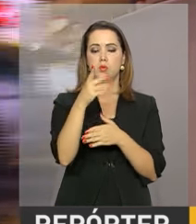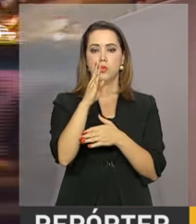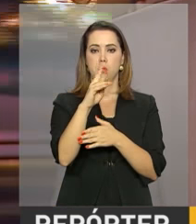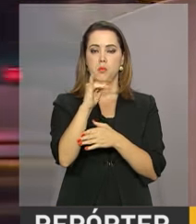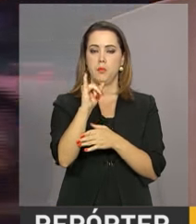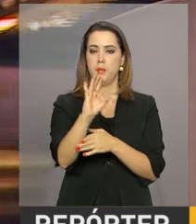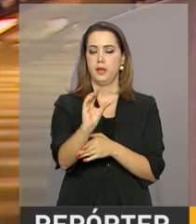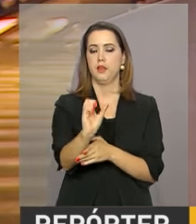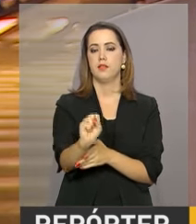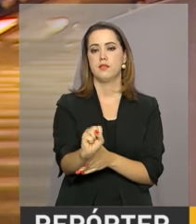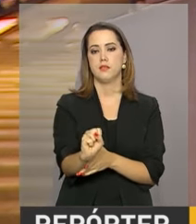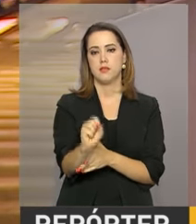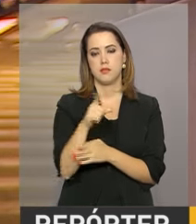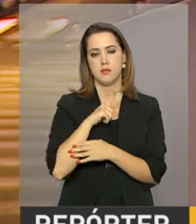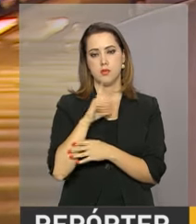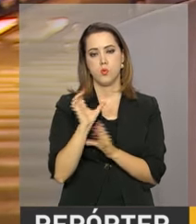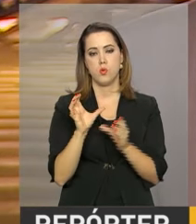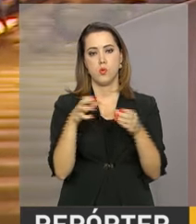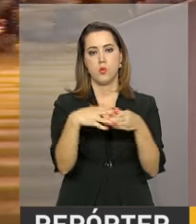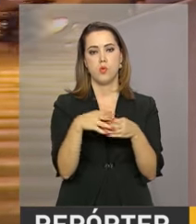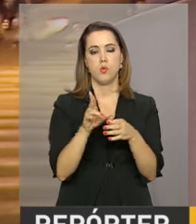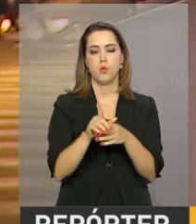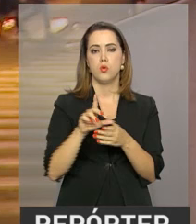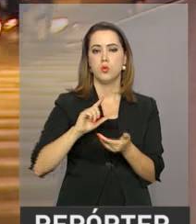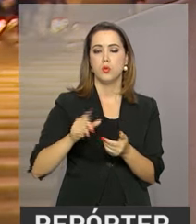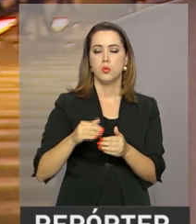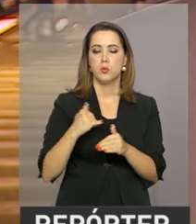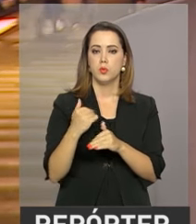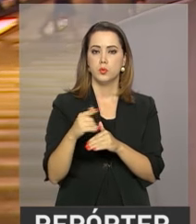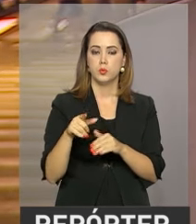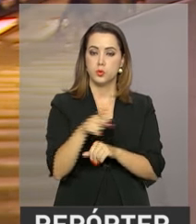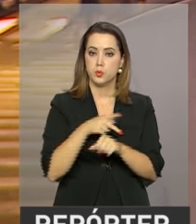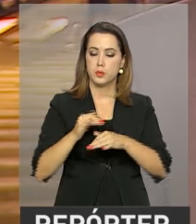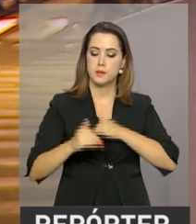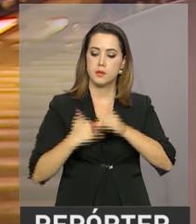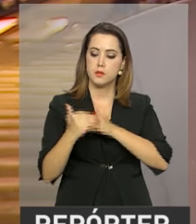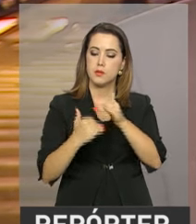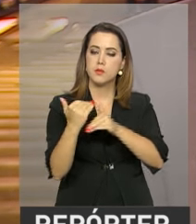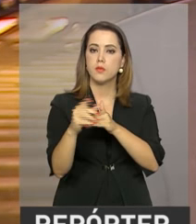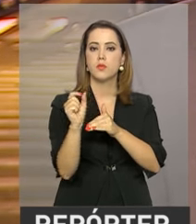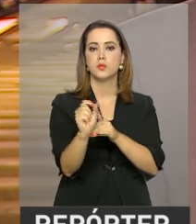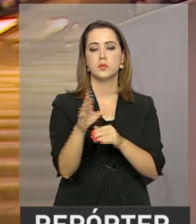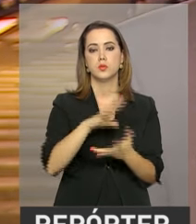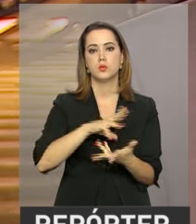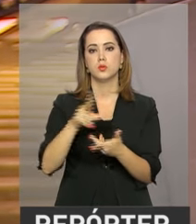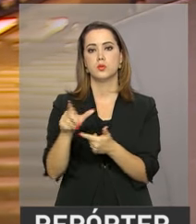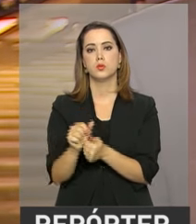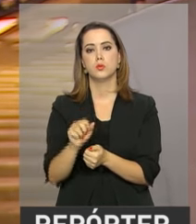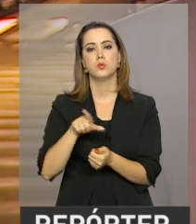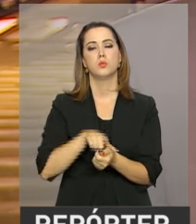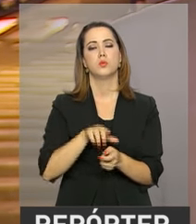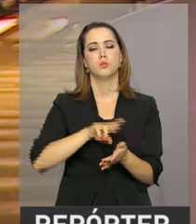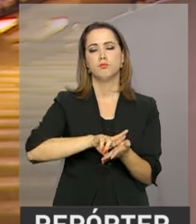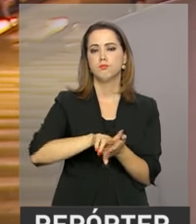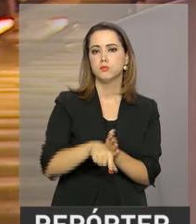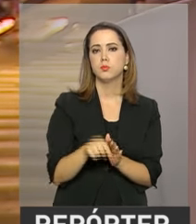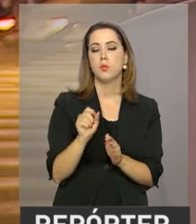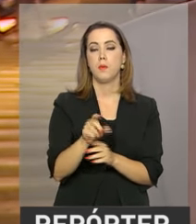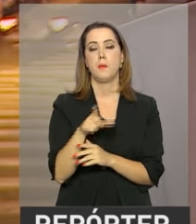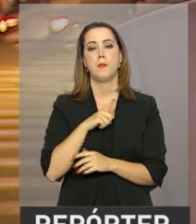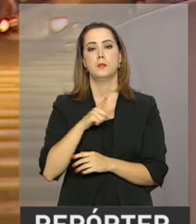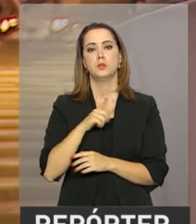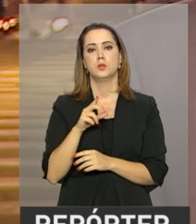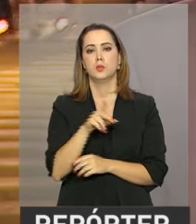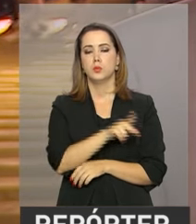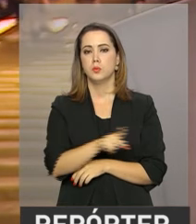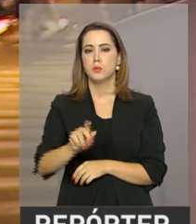grupo que reúne as principais economias em desenvolvimento do mundo, além do Brasil, Rússia, Índia, China e África do Sul. Michel Temer